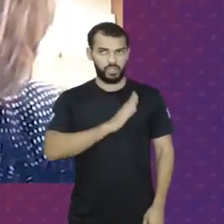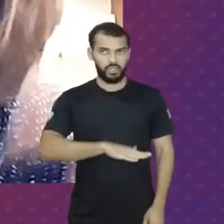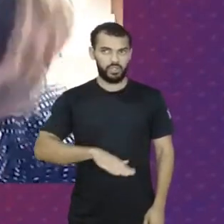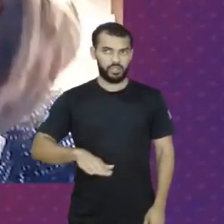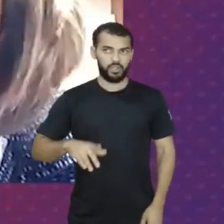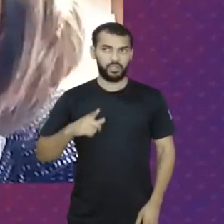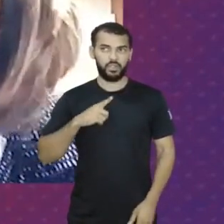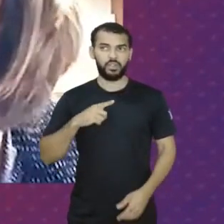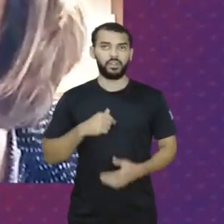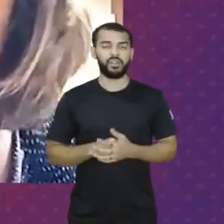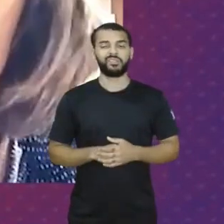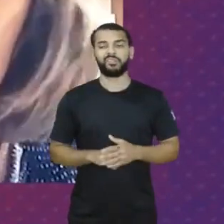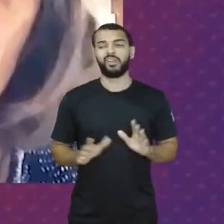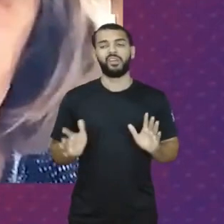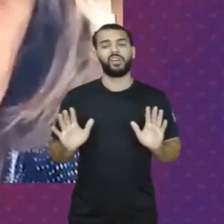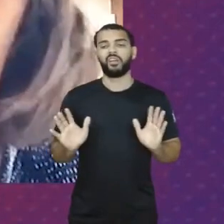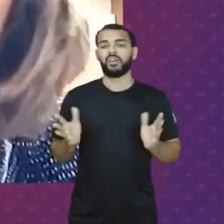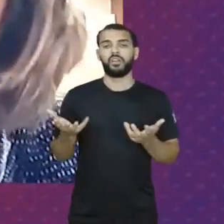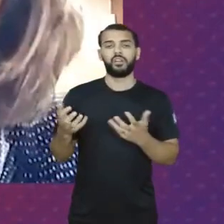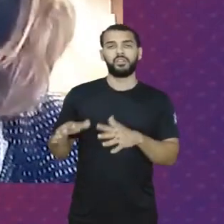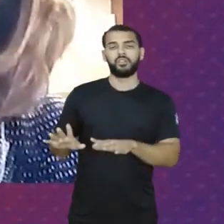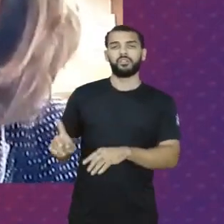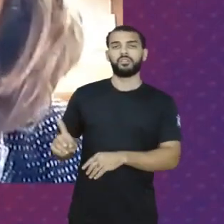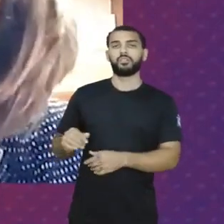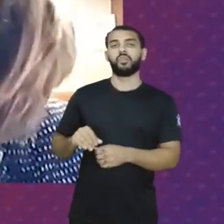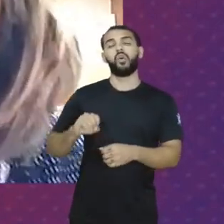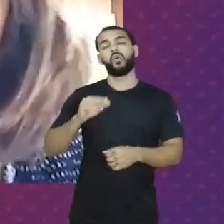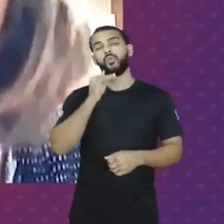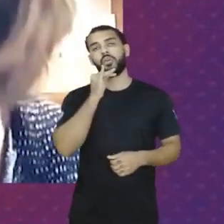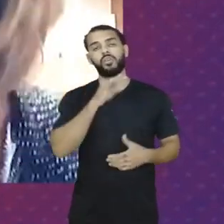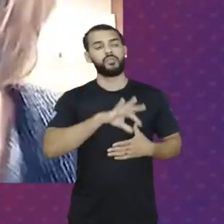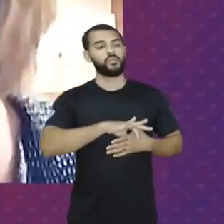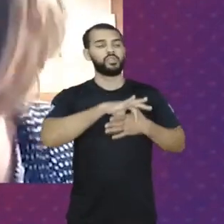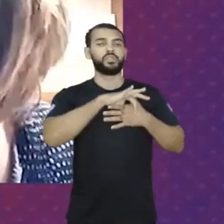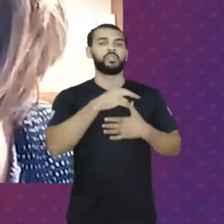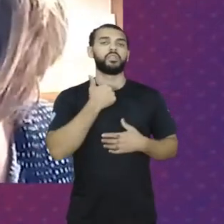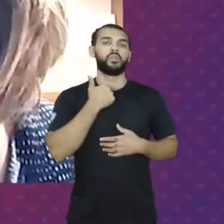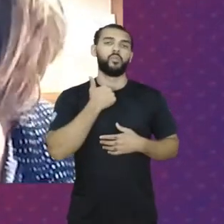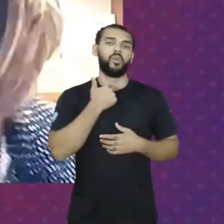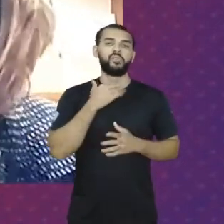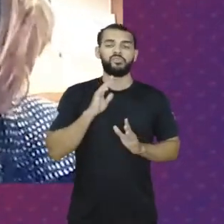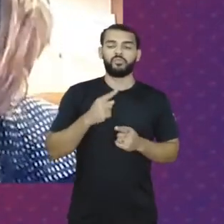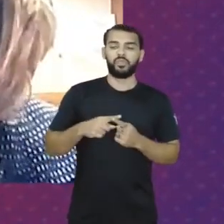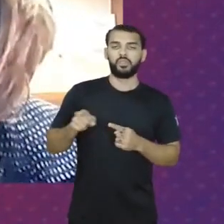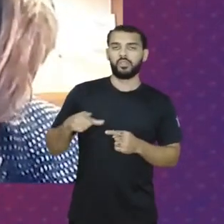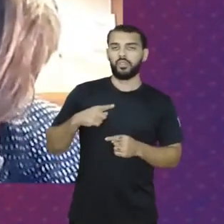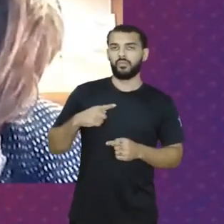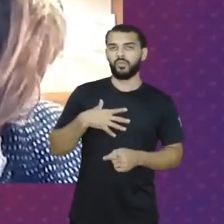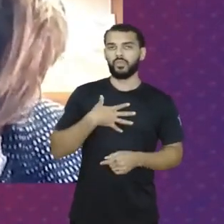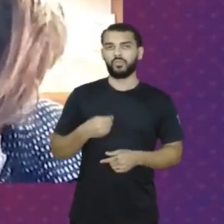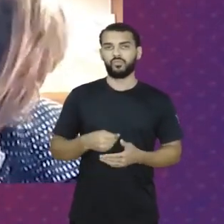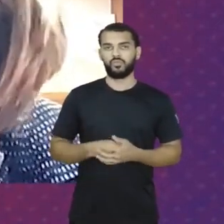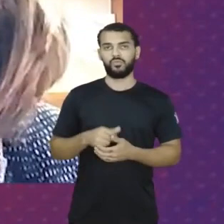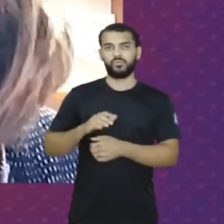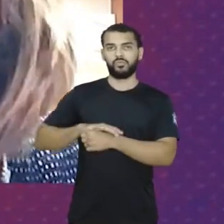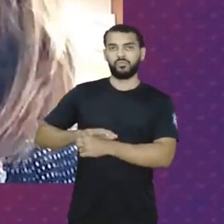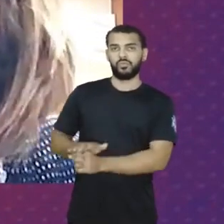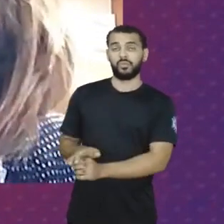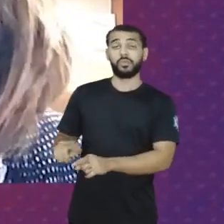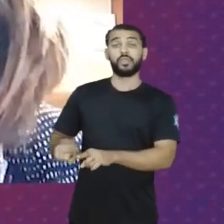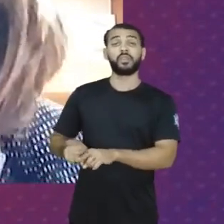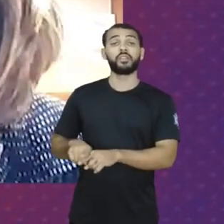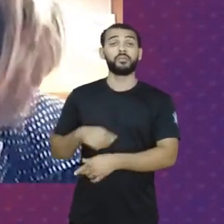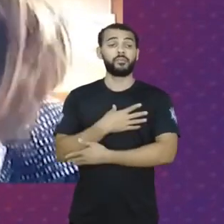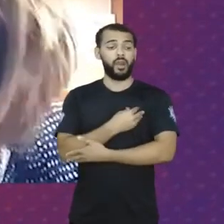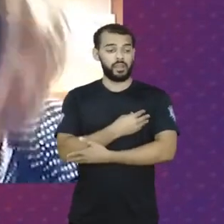somos preteridas de funções com maior responsabilidade dentro de uma empresa? Há uma maternofobia em